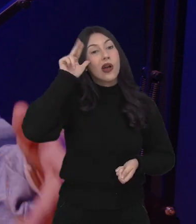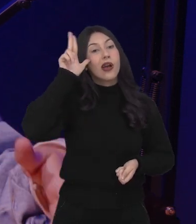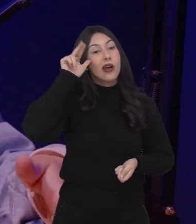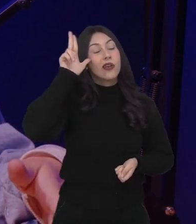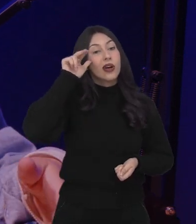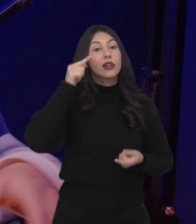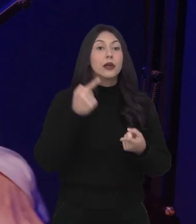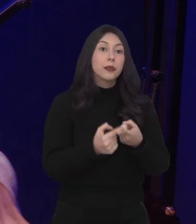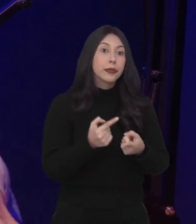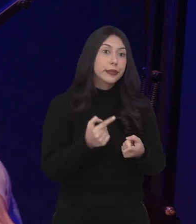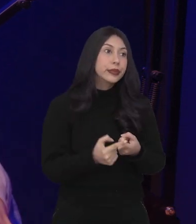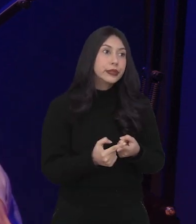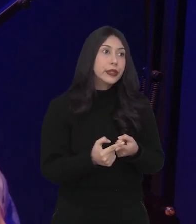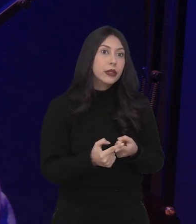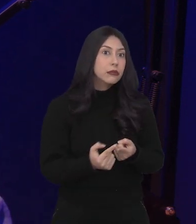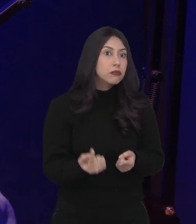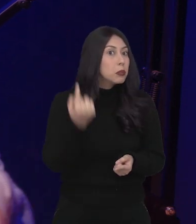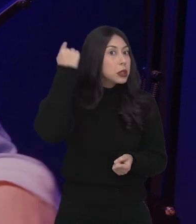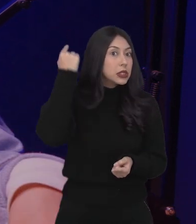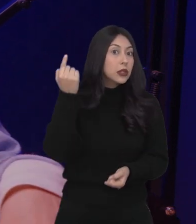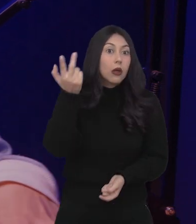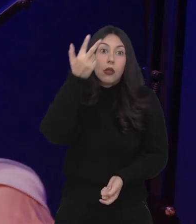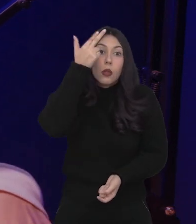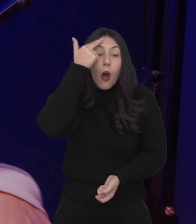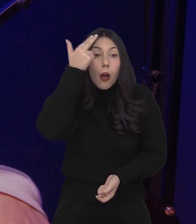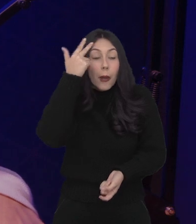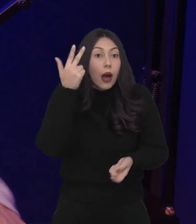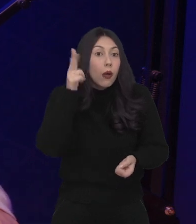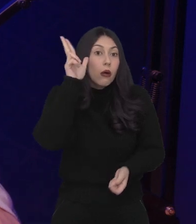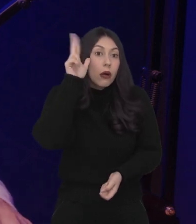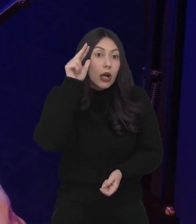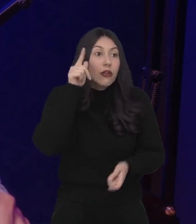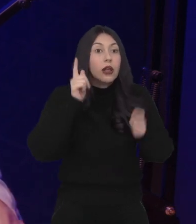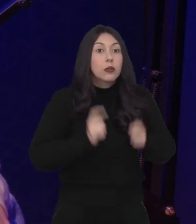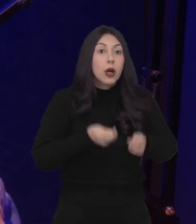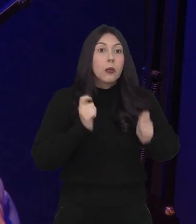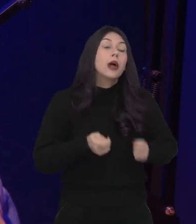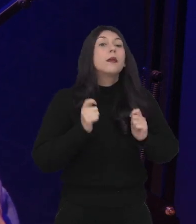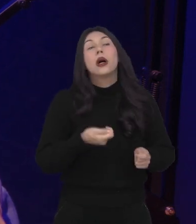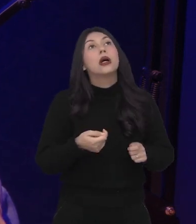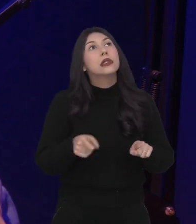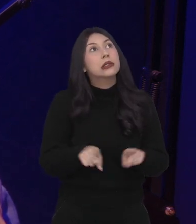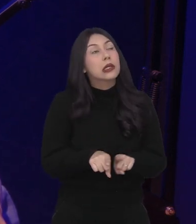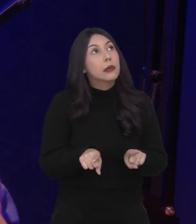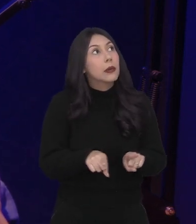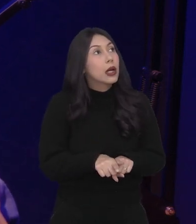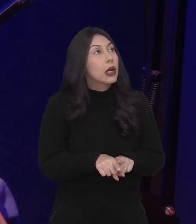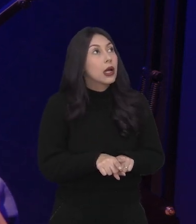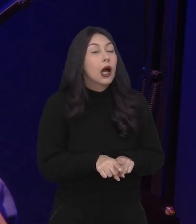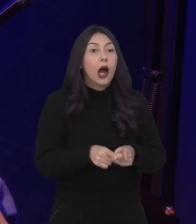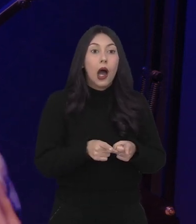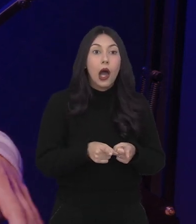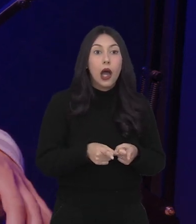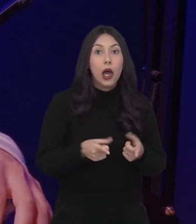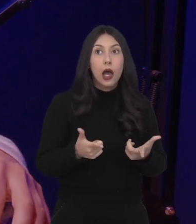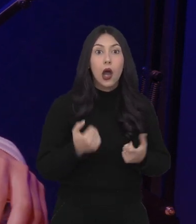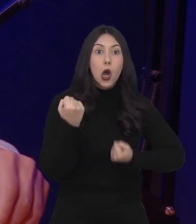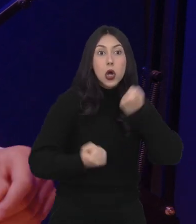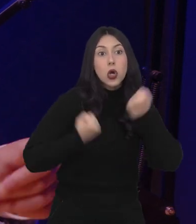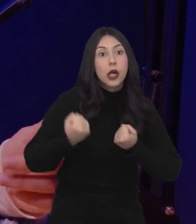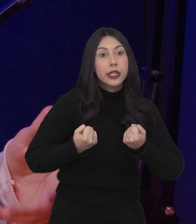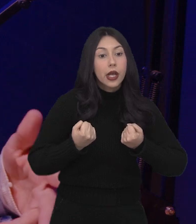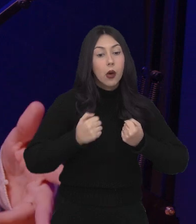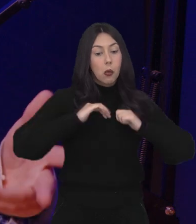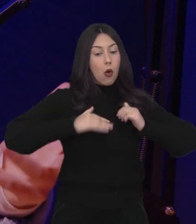com os cavalos, era porque era algo usual naquela época. Se tinha, por exemplo, também a corrida